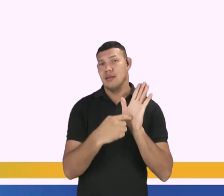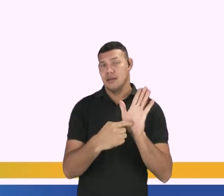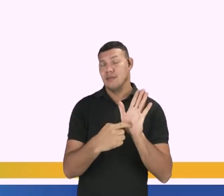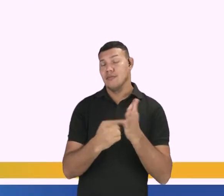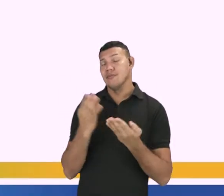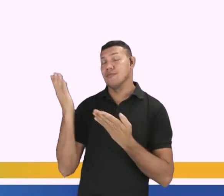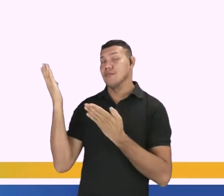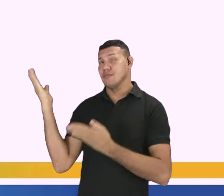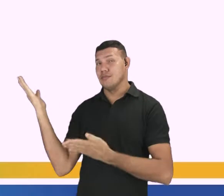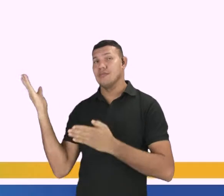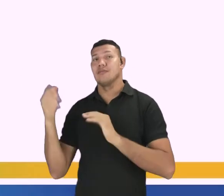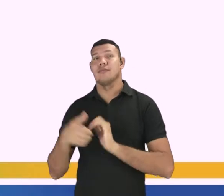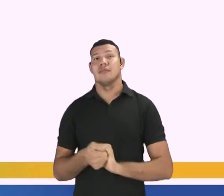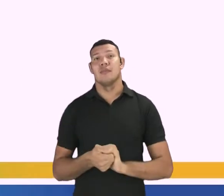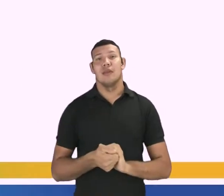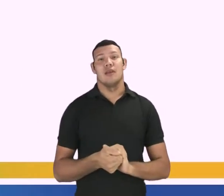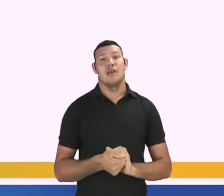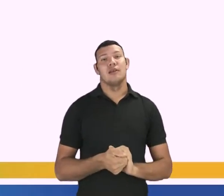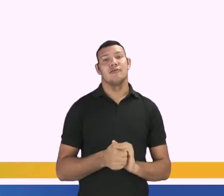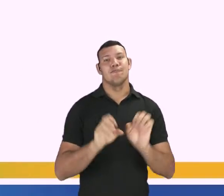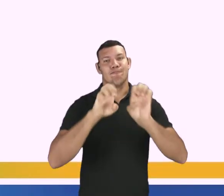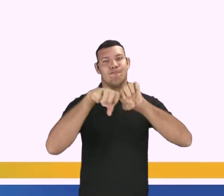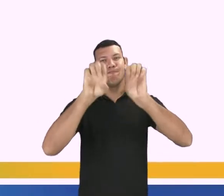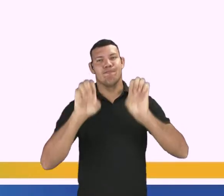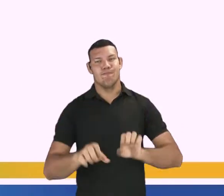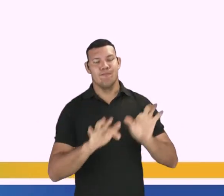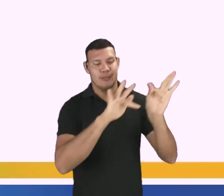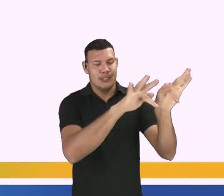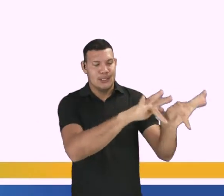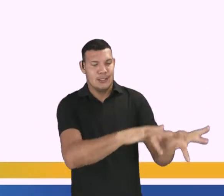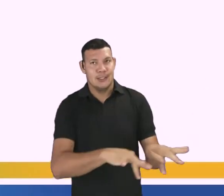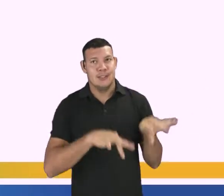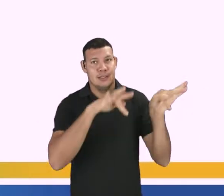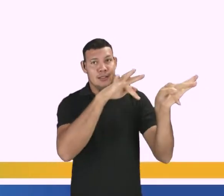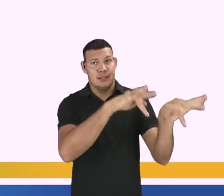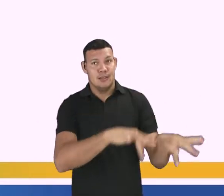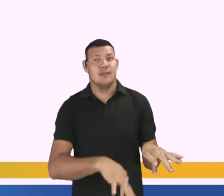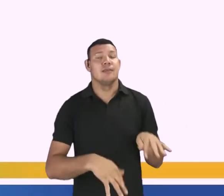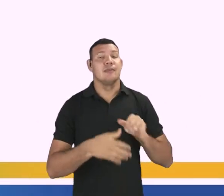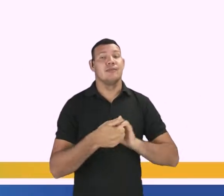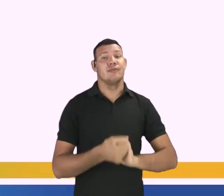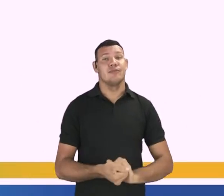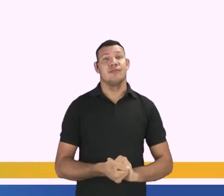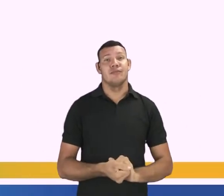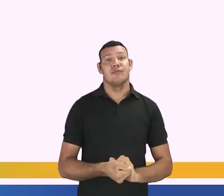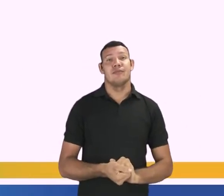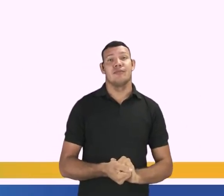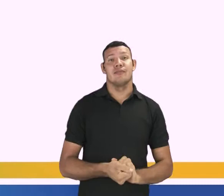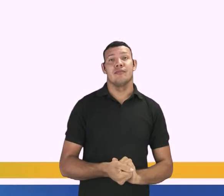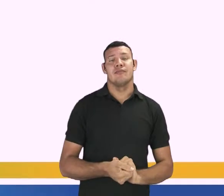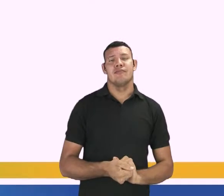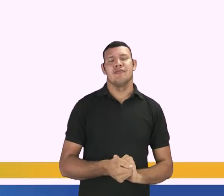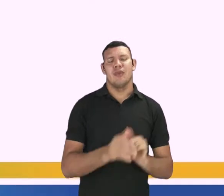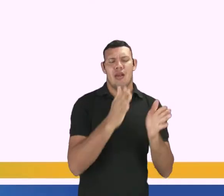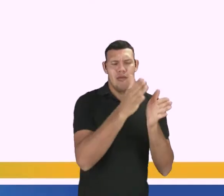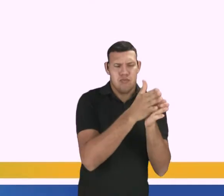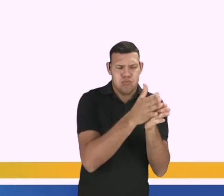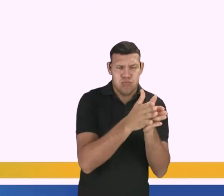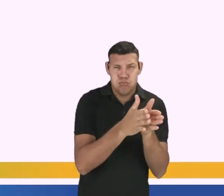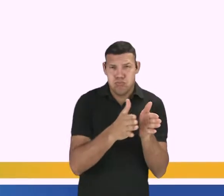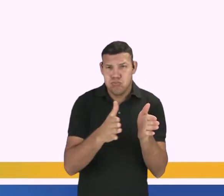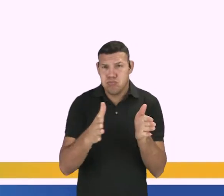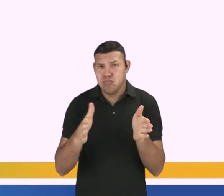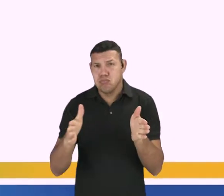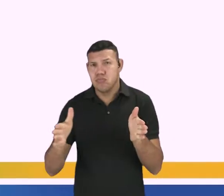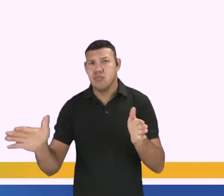temos a estrutura feudal, né? Que permanece durante todo o medievo, durante toda a estrutura